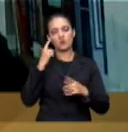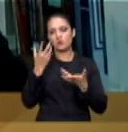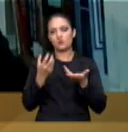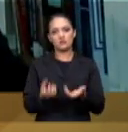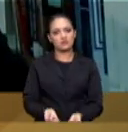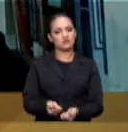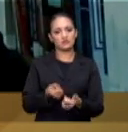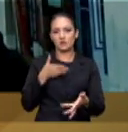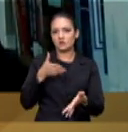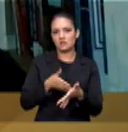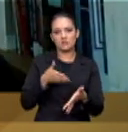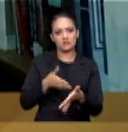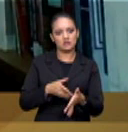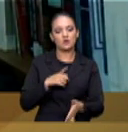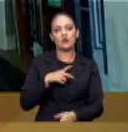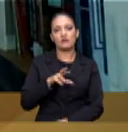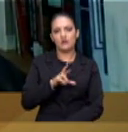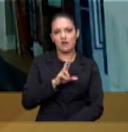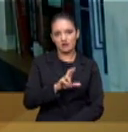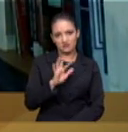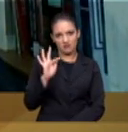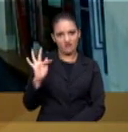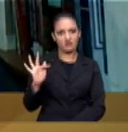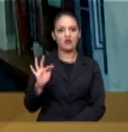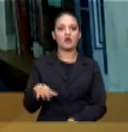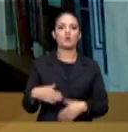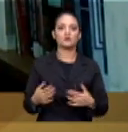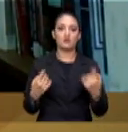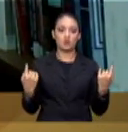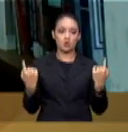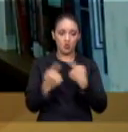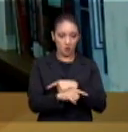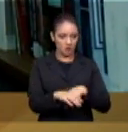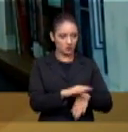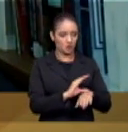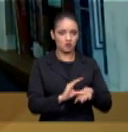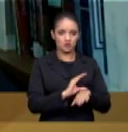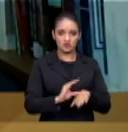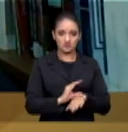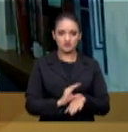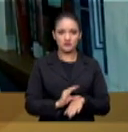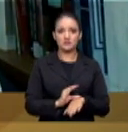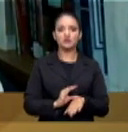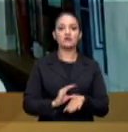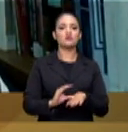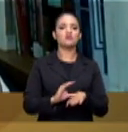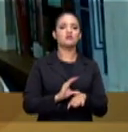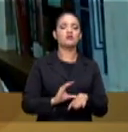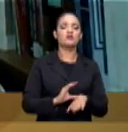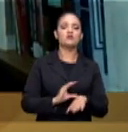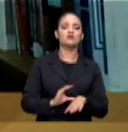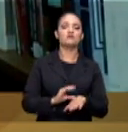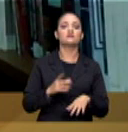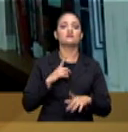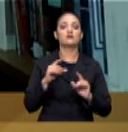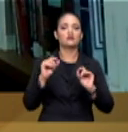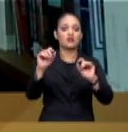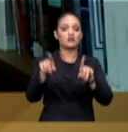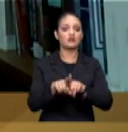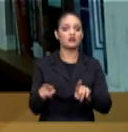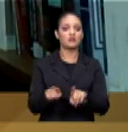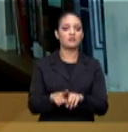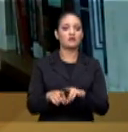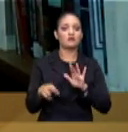Receita Federal pretende trazer. Viola a literalidade da norma constitucional, viola as balizas fundamentais do federalismo fiscal